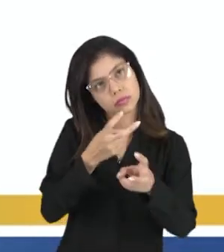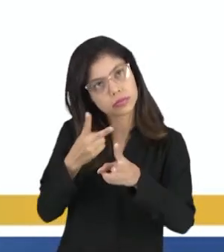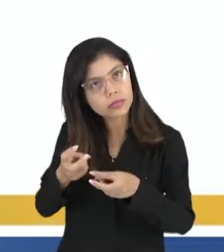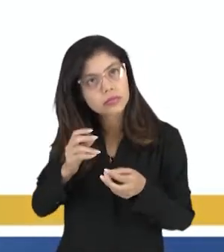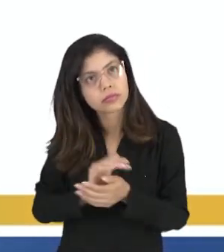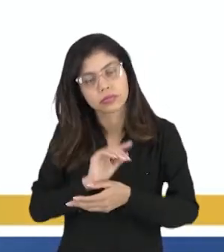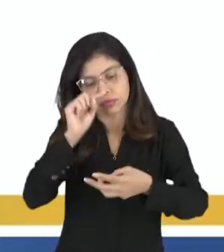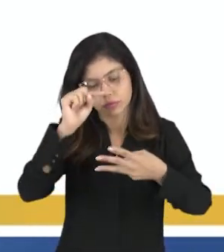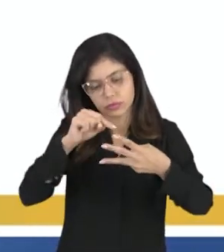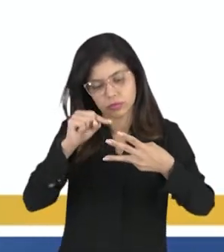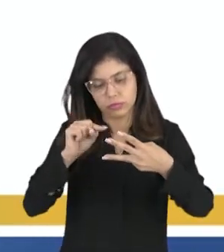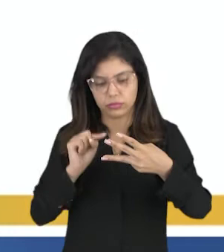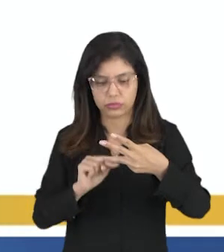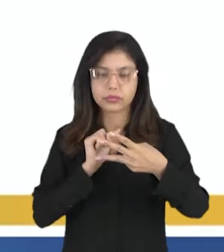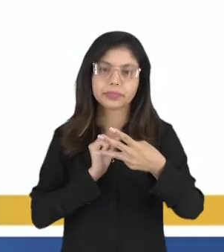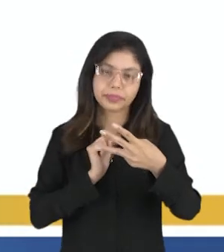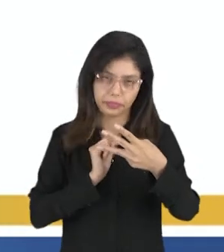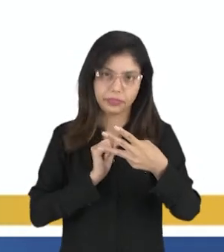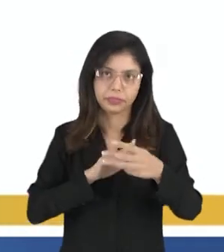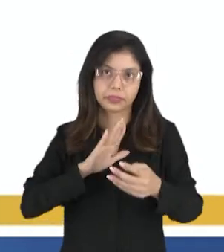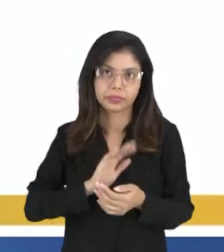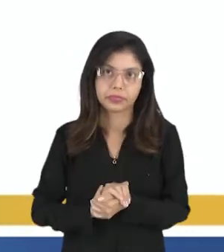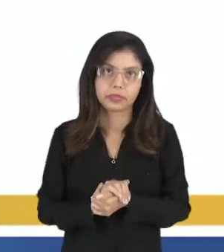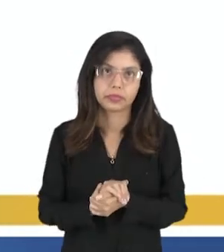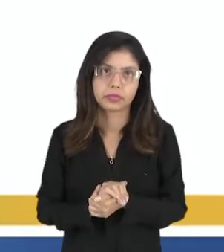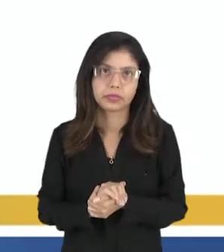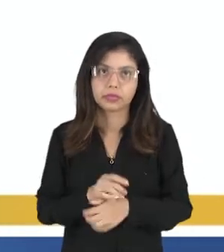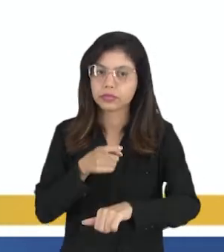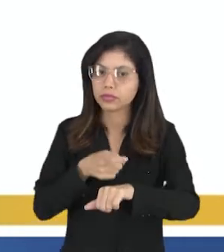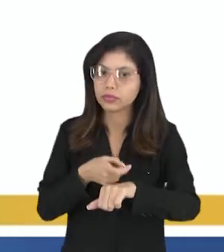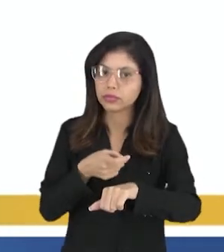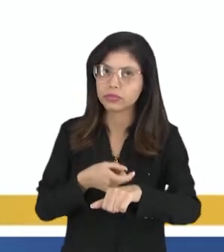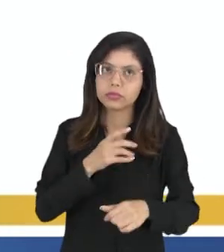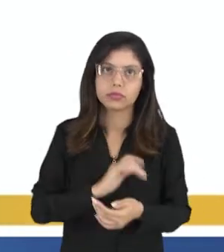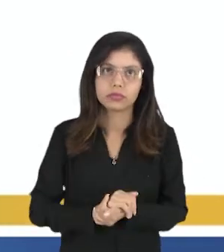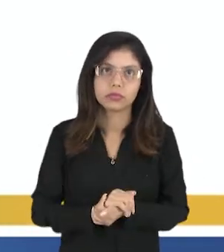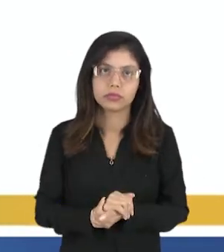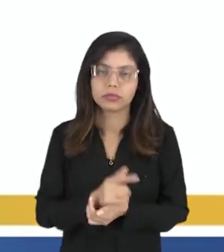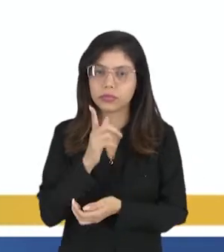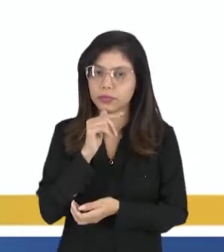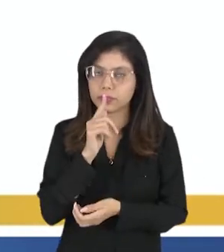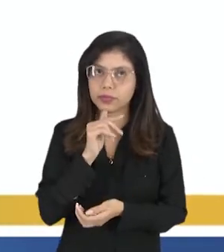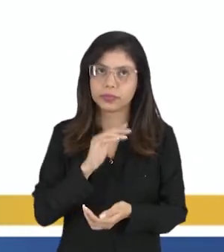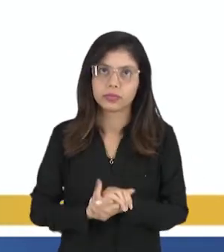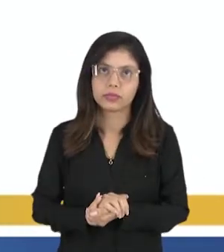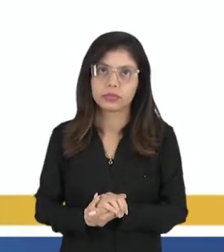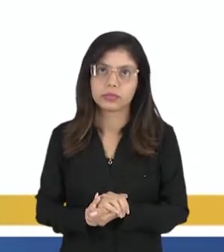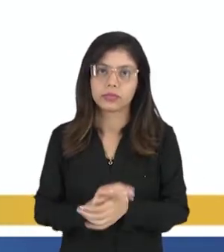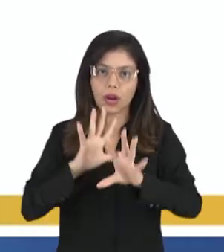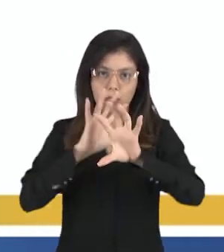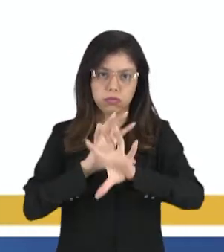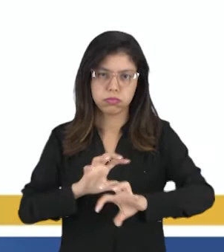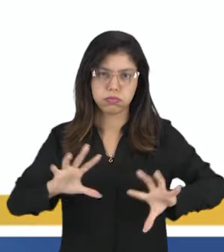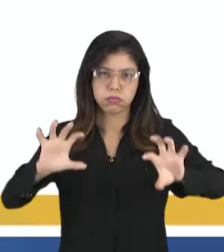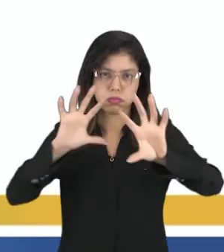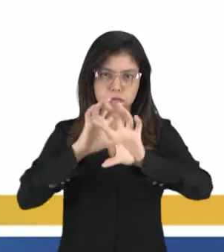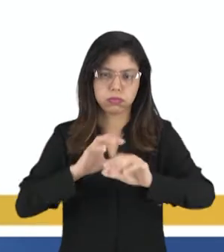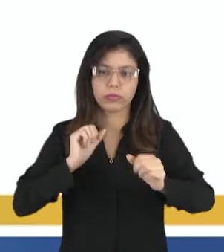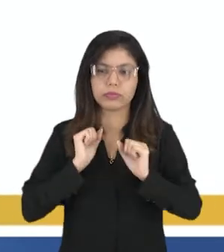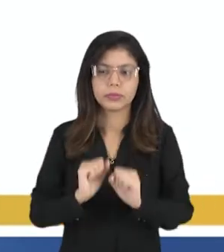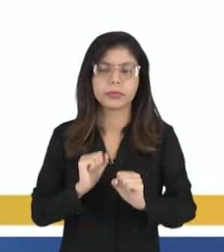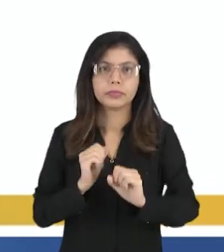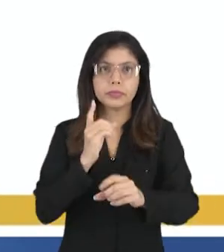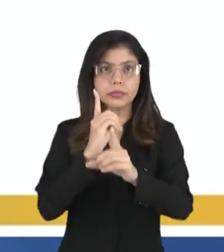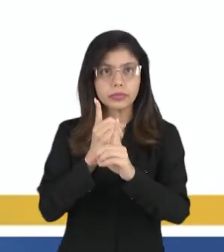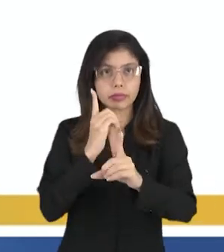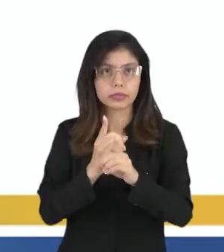os 3 estados físicos da matéria: estado sólido, líquido e gasoso. E a gente pode identificar